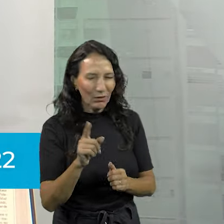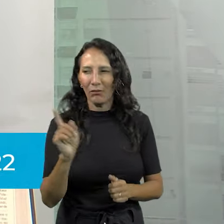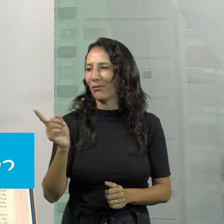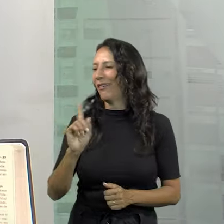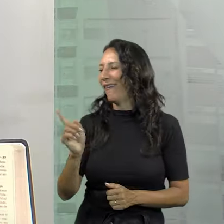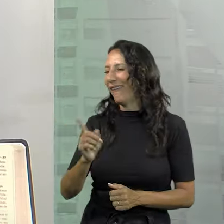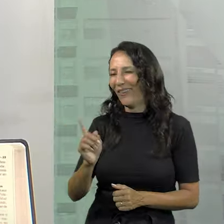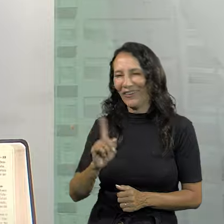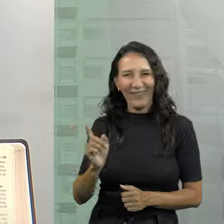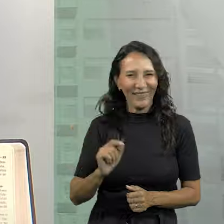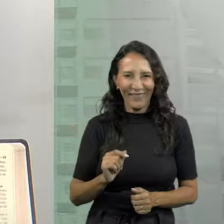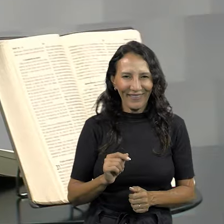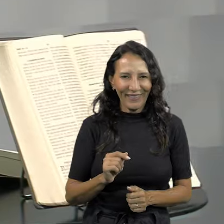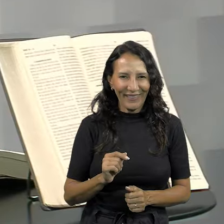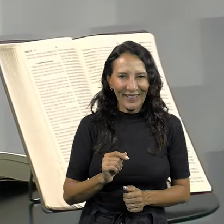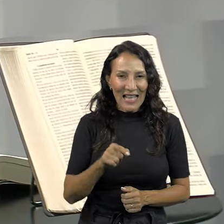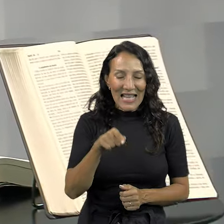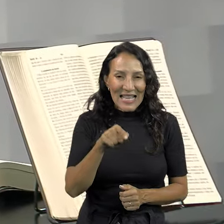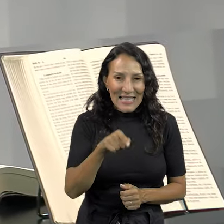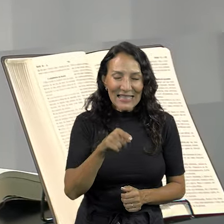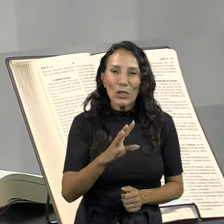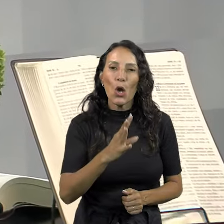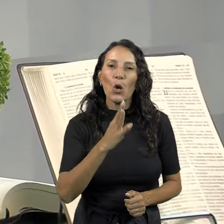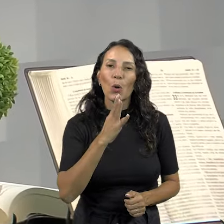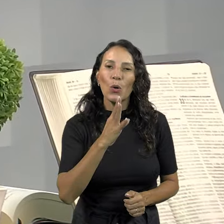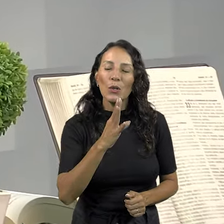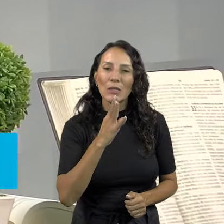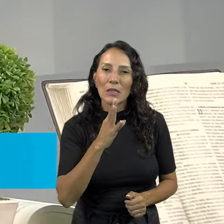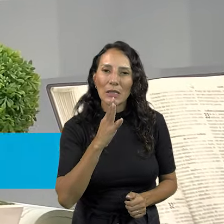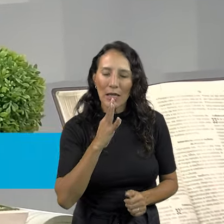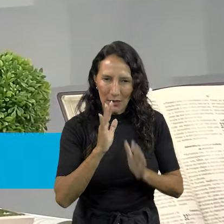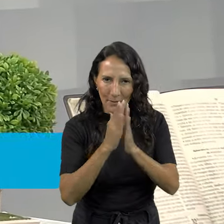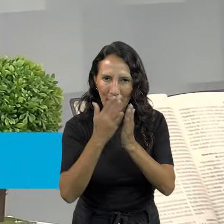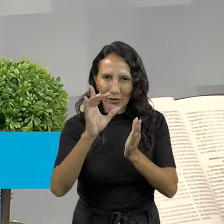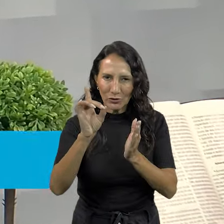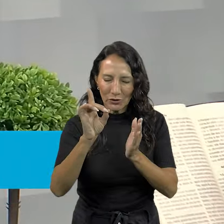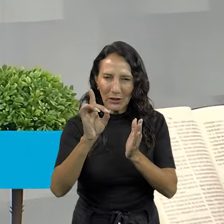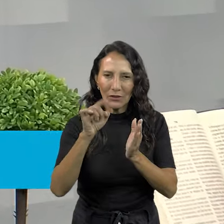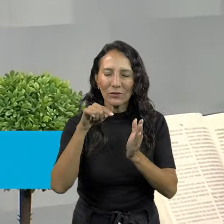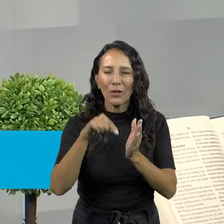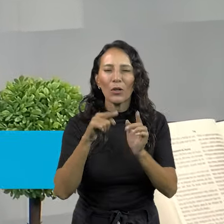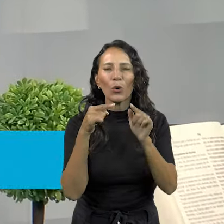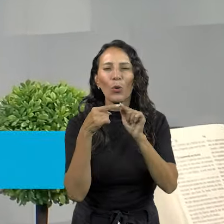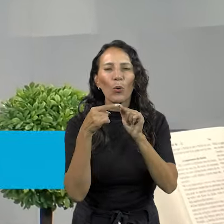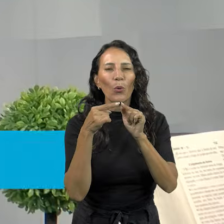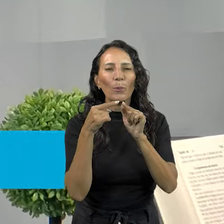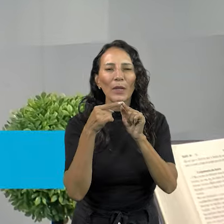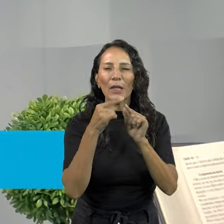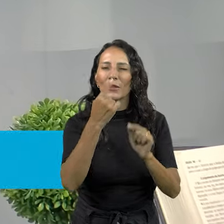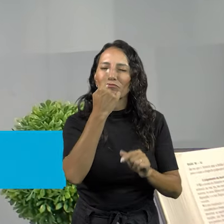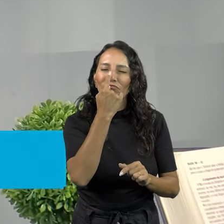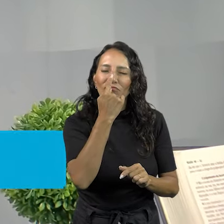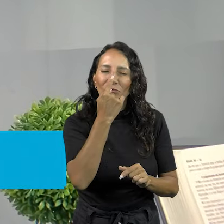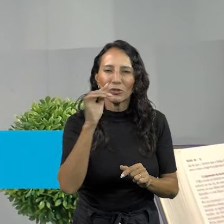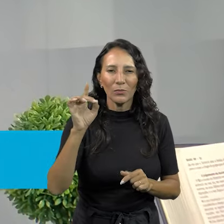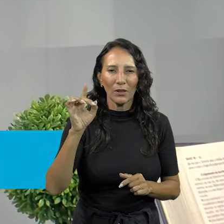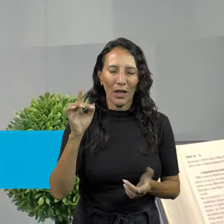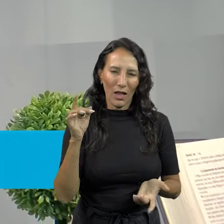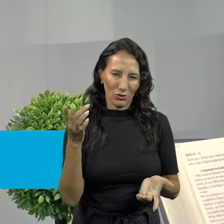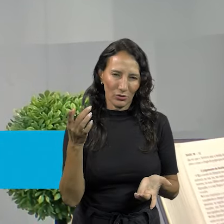falando de intimidade com Deus. Há um texto muito forte nas Sagradas Escrituras, que me marca muito,